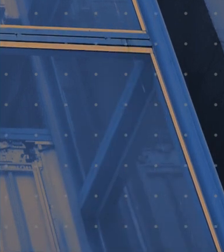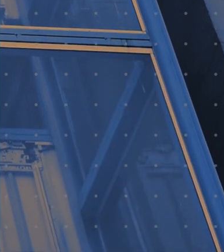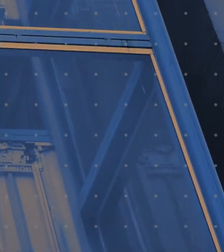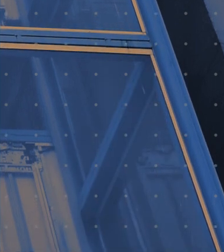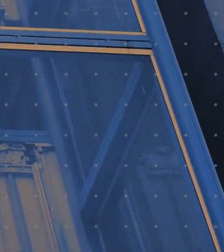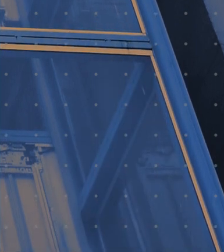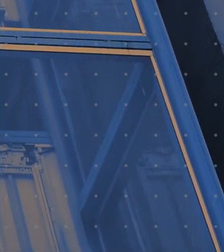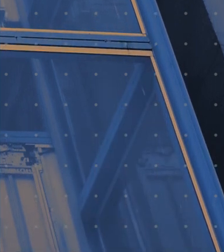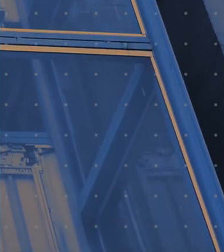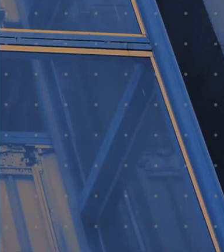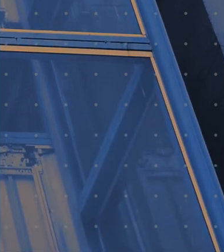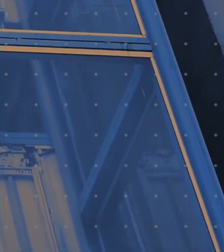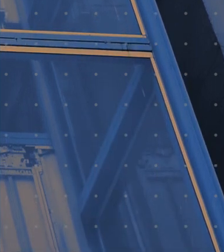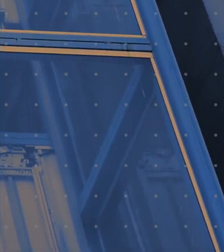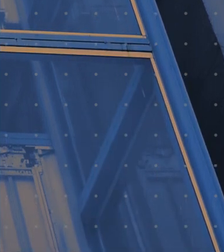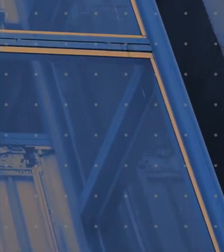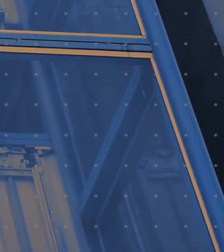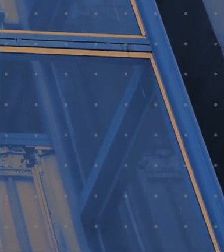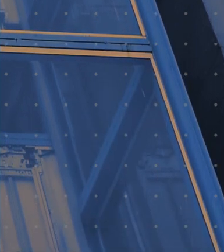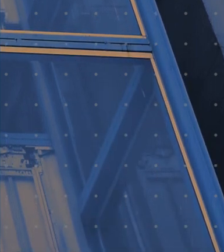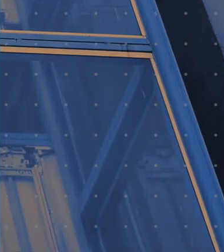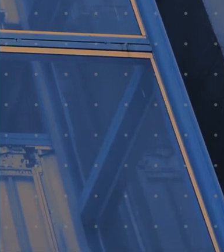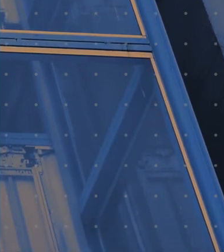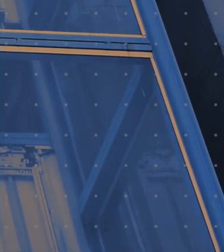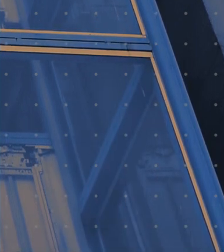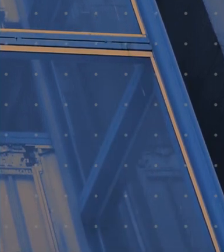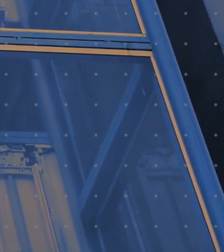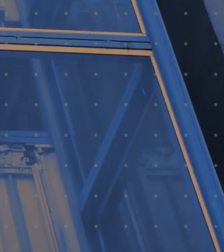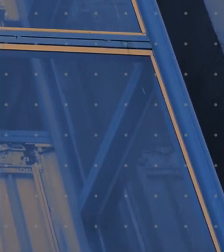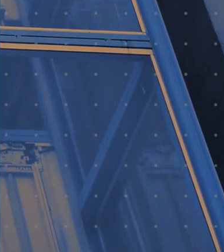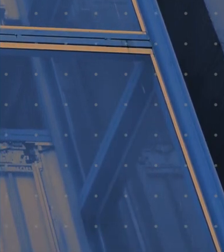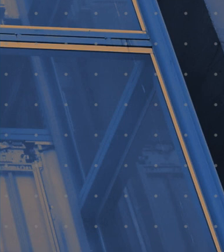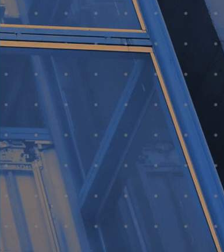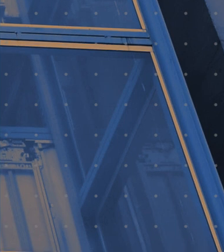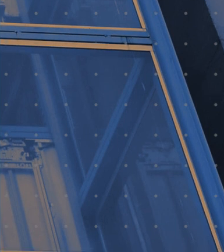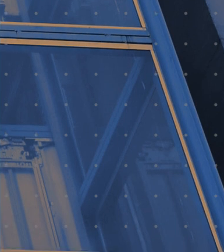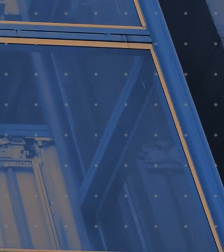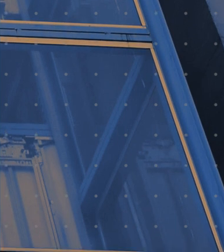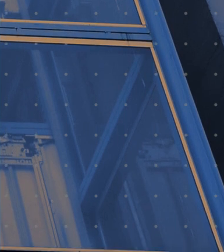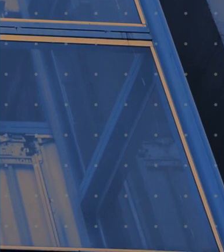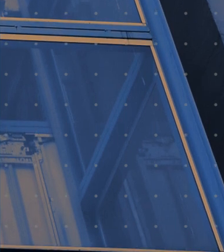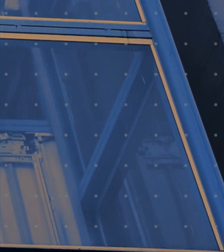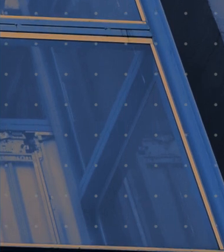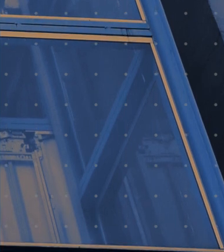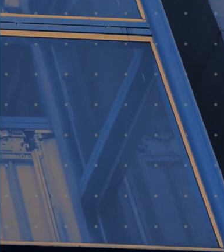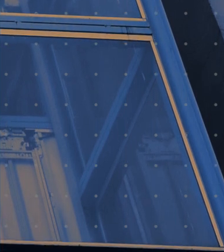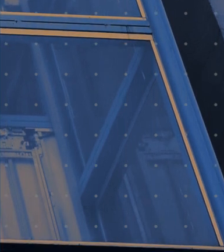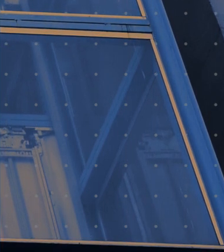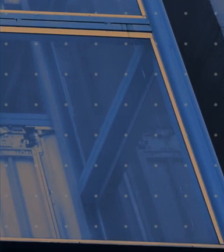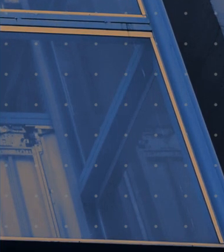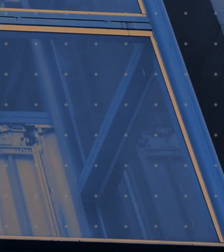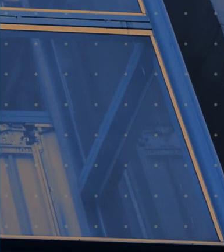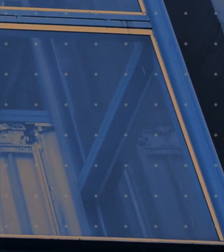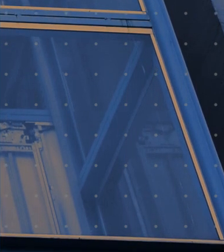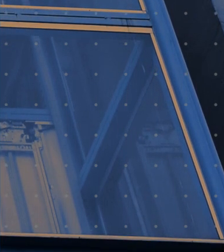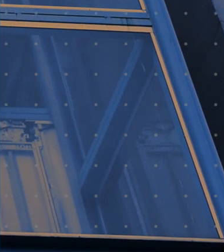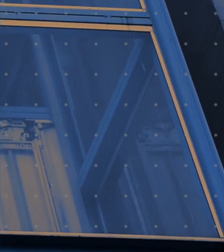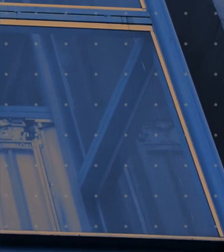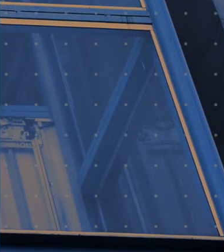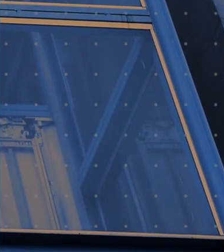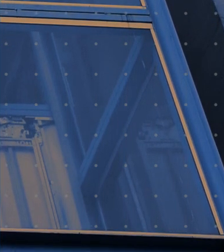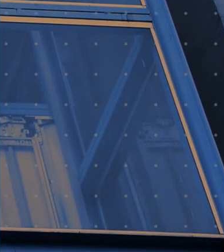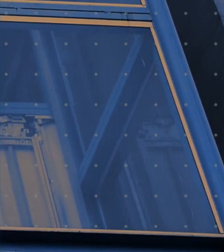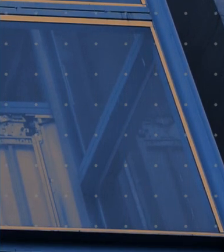de saneamento, assistente de vendas, atendente balconista, atendente de cafeteria, atendente